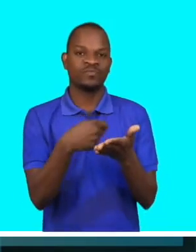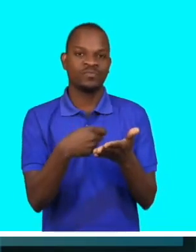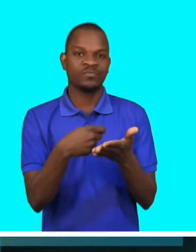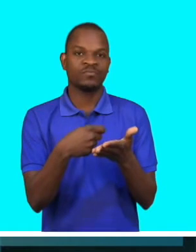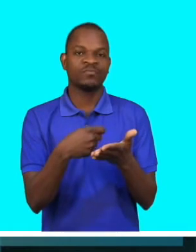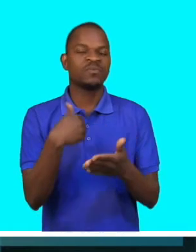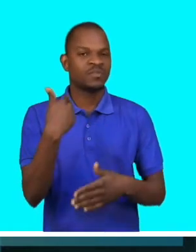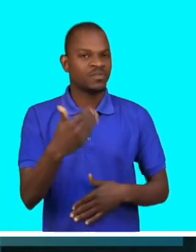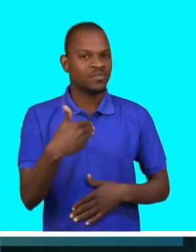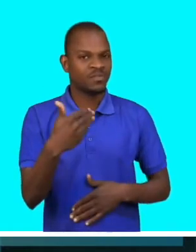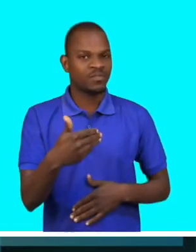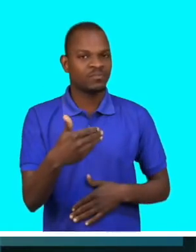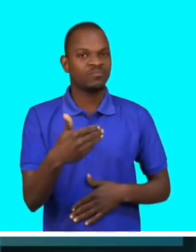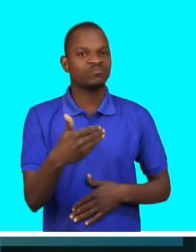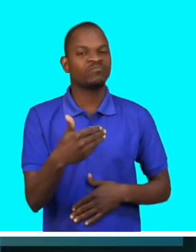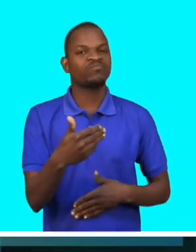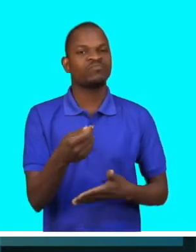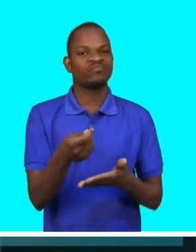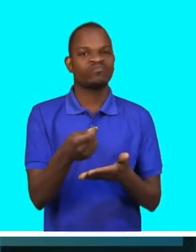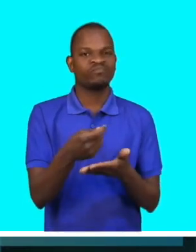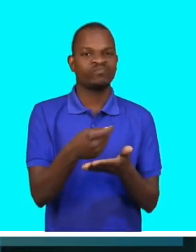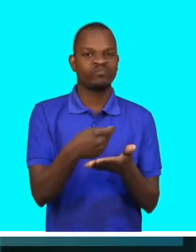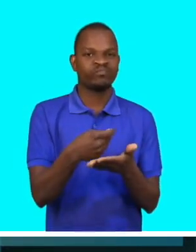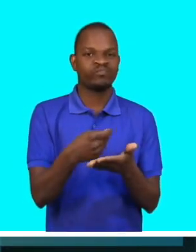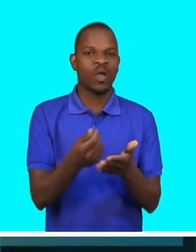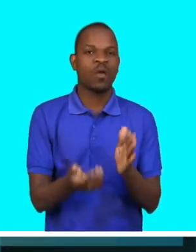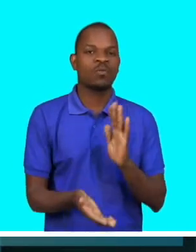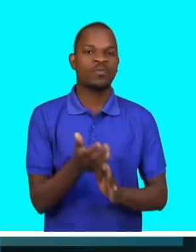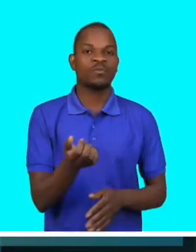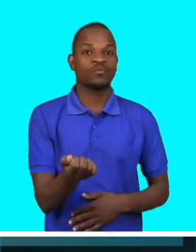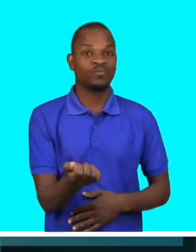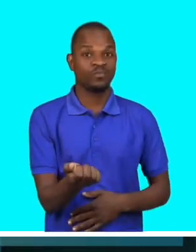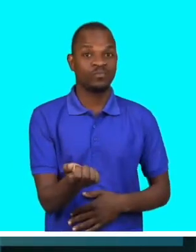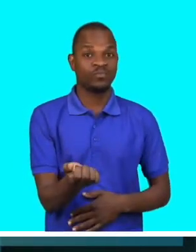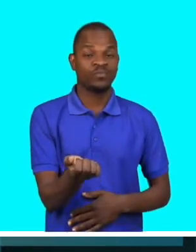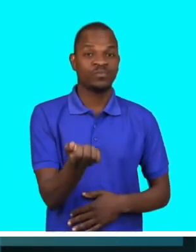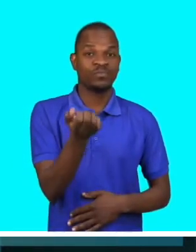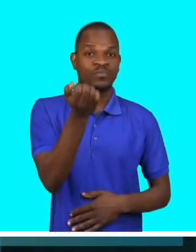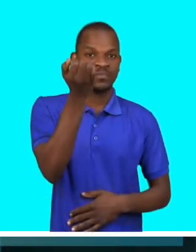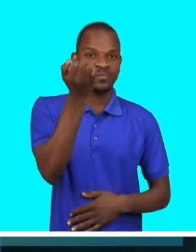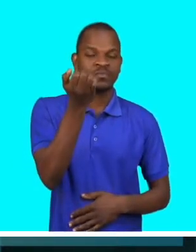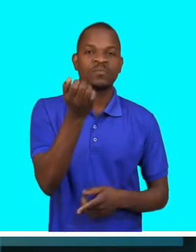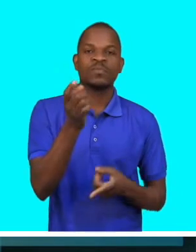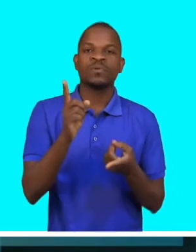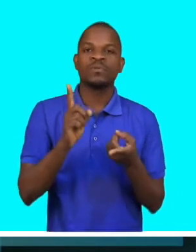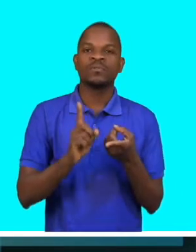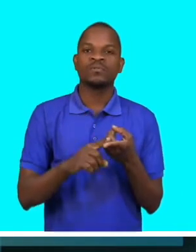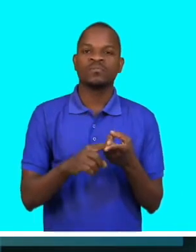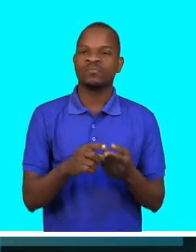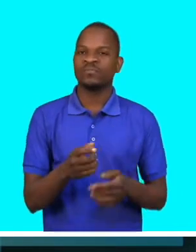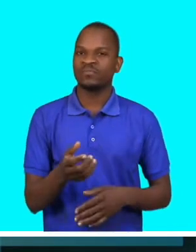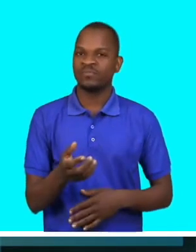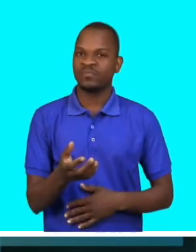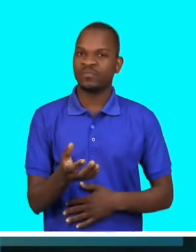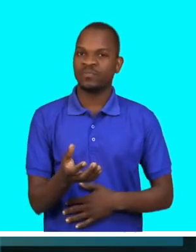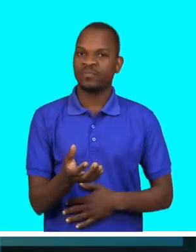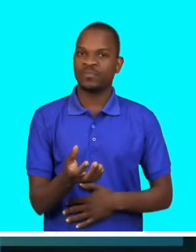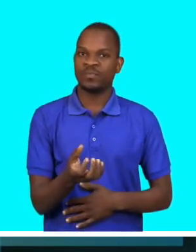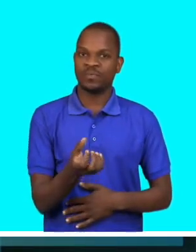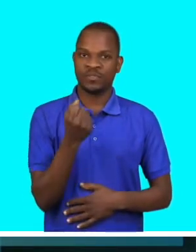Sempre a mim desenho a minha estrela, tenho que fazer a estrela desde criança. Então, para mim, é possível